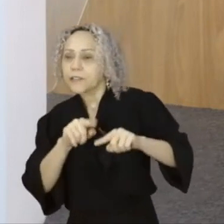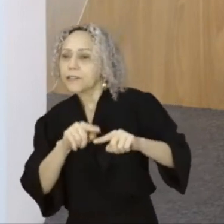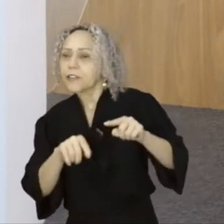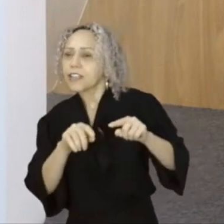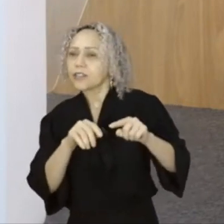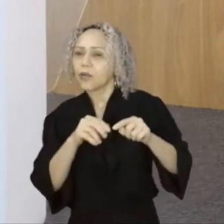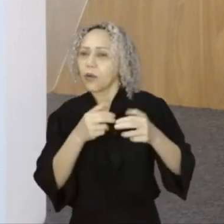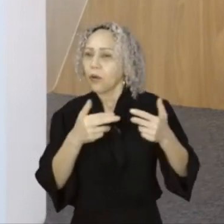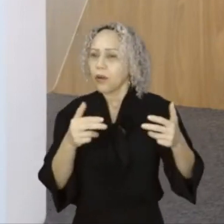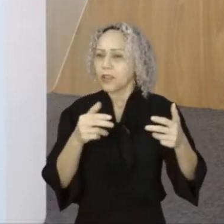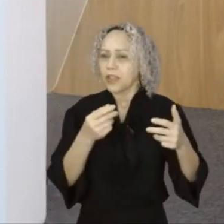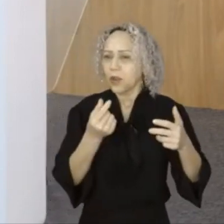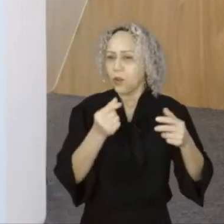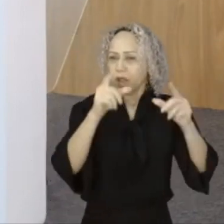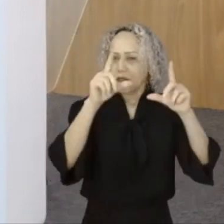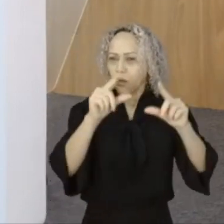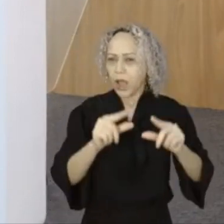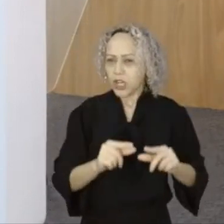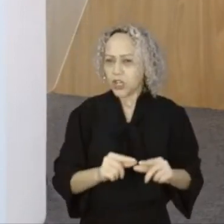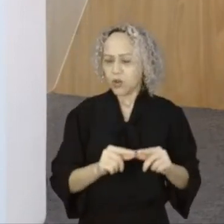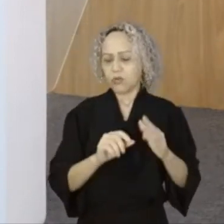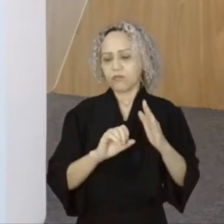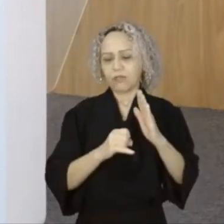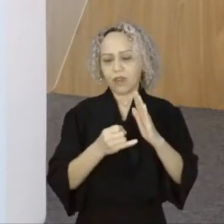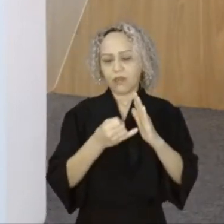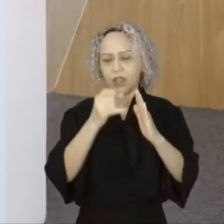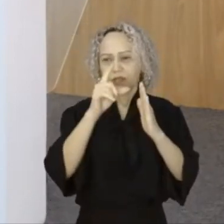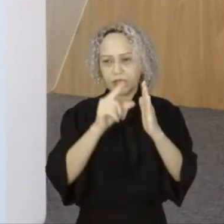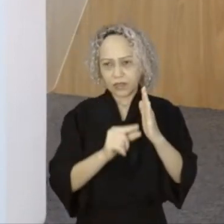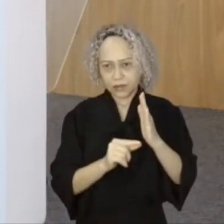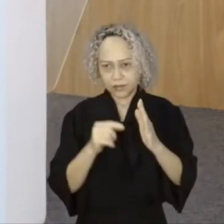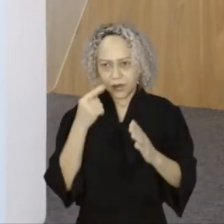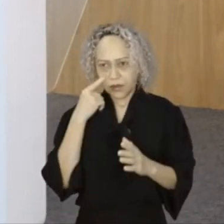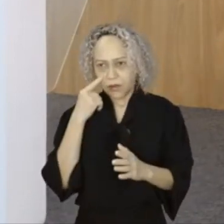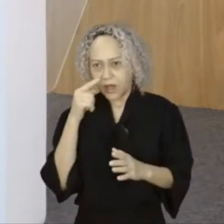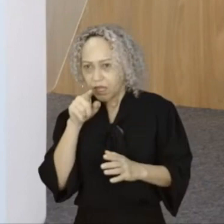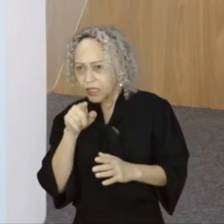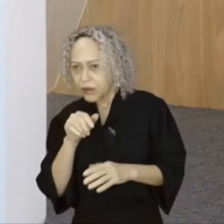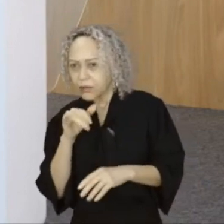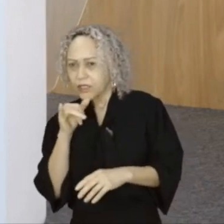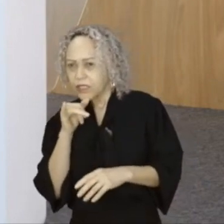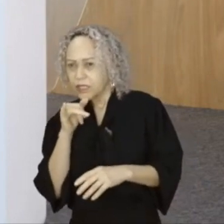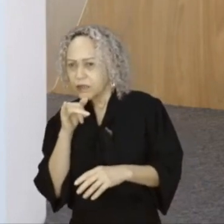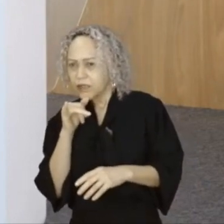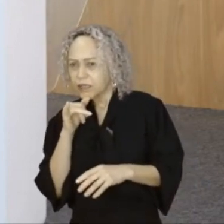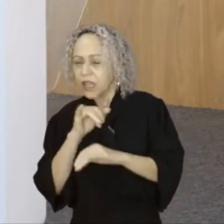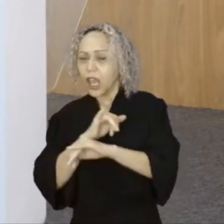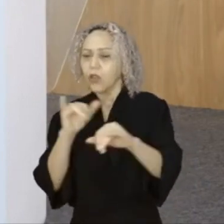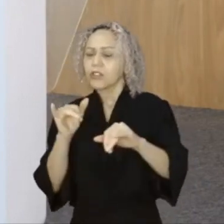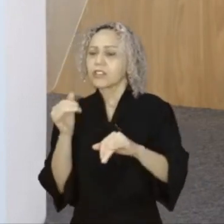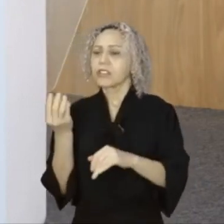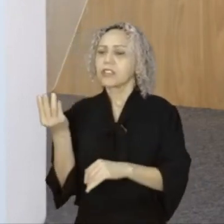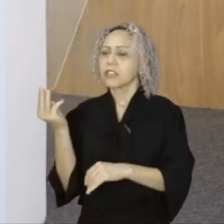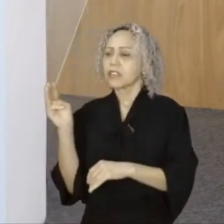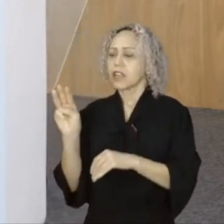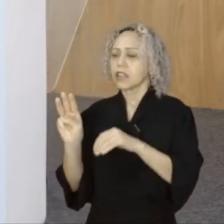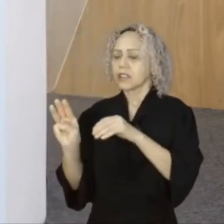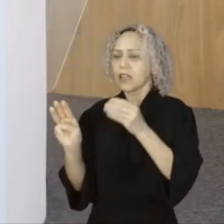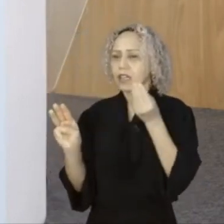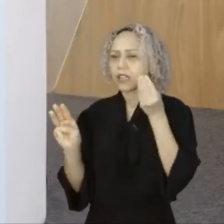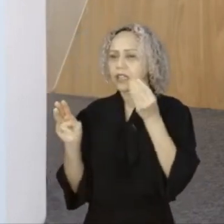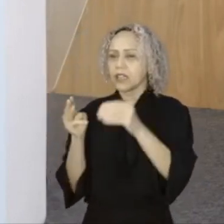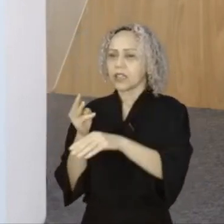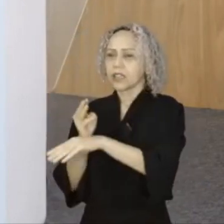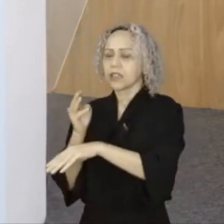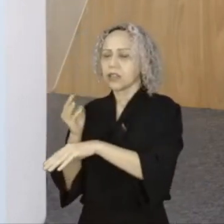e melhor também. A gente fala agora dessa matéria que já está também no nosso portal da reforma tributária. Ela já foi aprovada